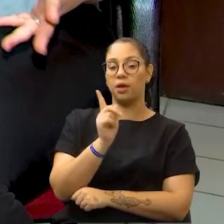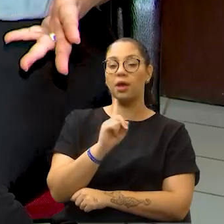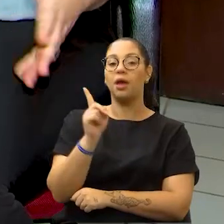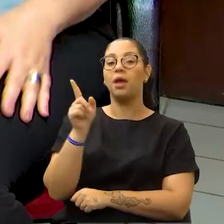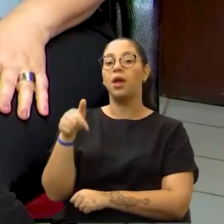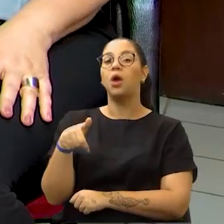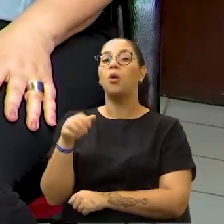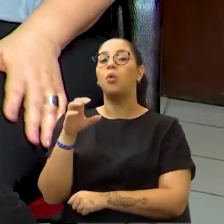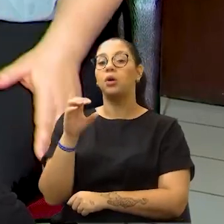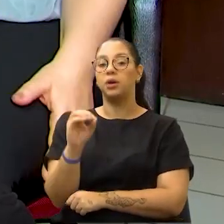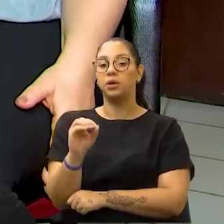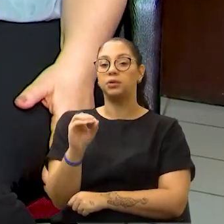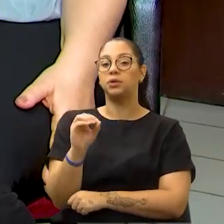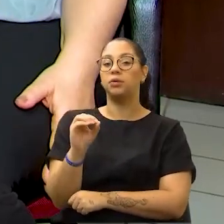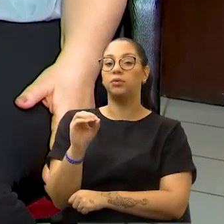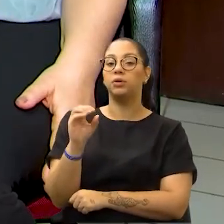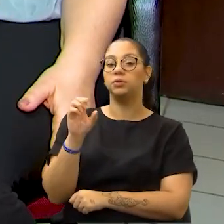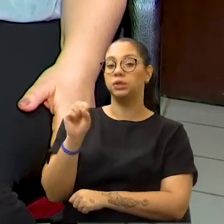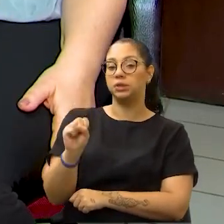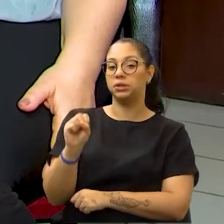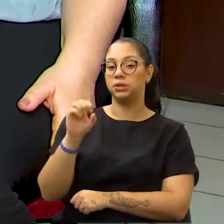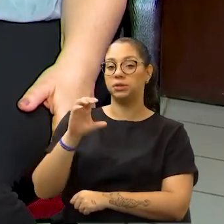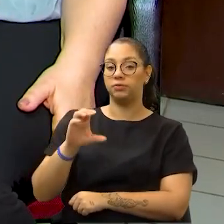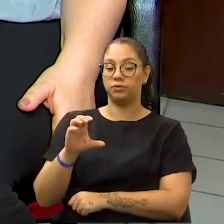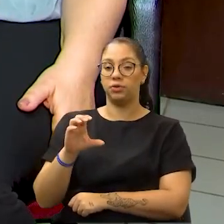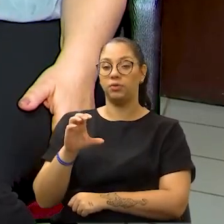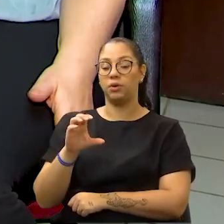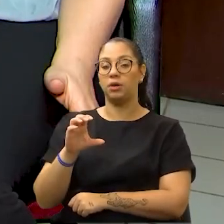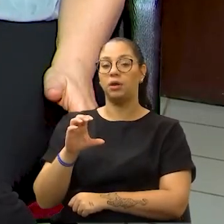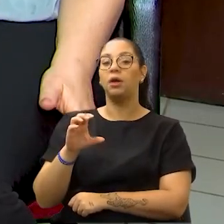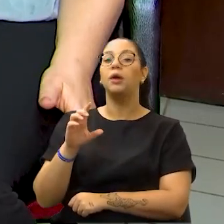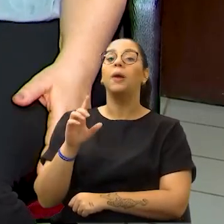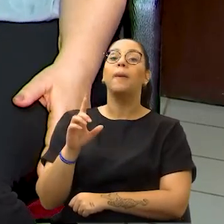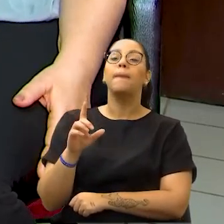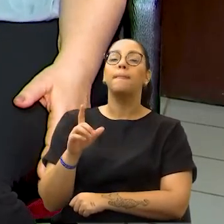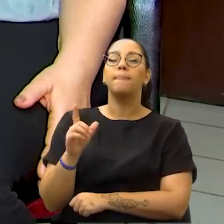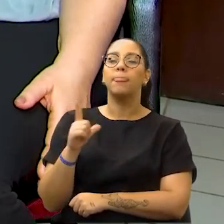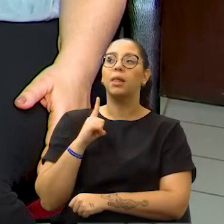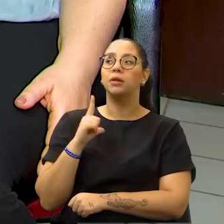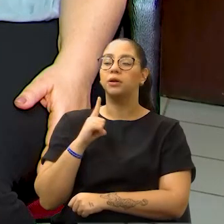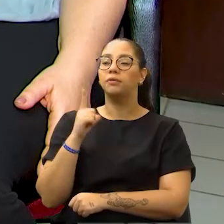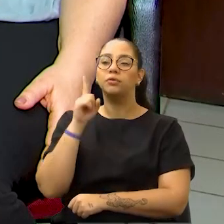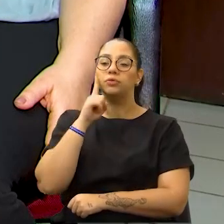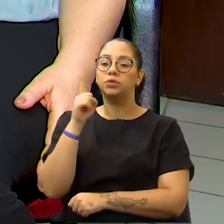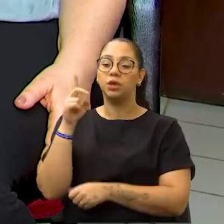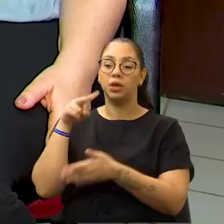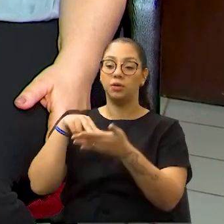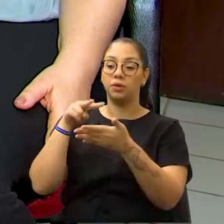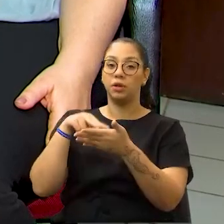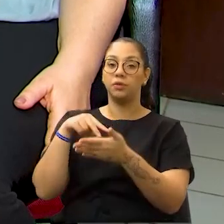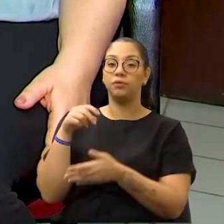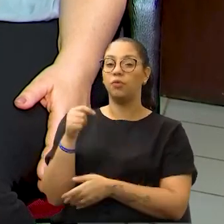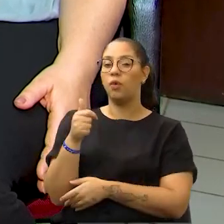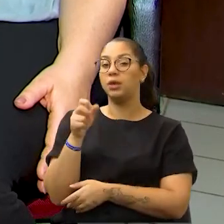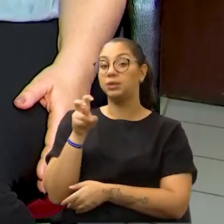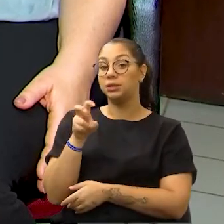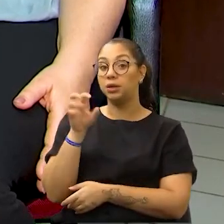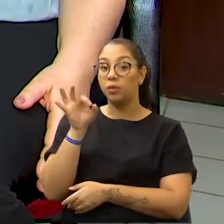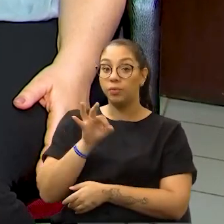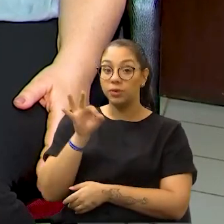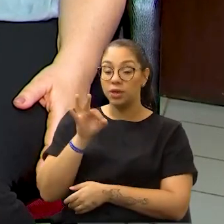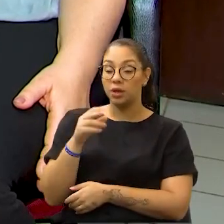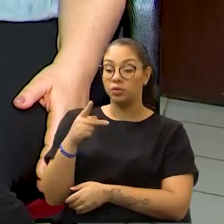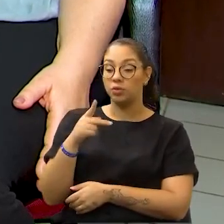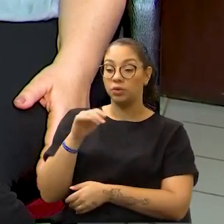da Sociedade Civil, mas que é uma força. Outro dia eu lia que quase 5% do nosso PIB